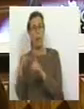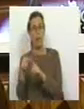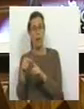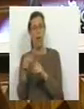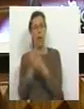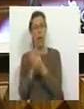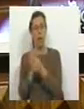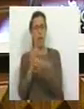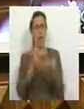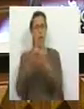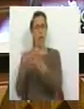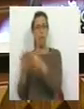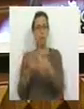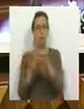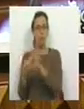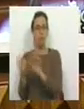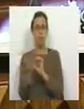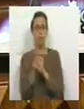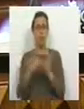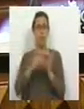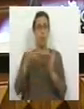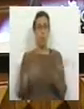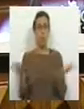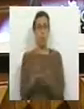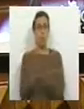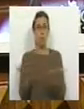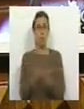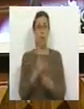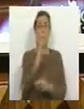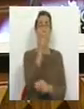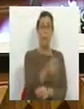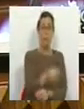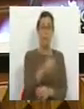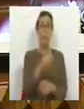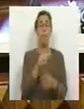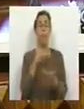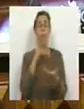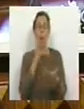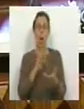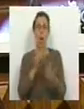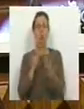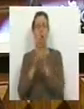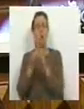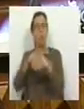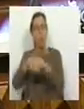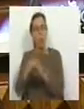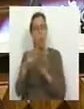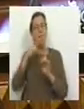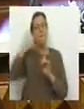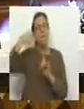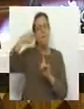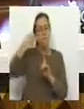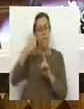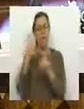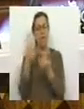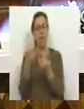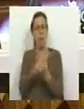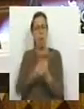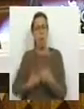no sentido de articular a concretização do protocolo realizado com a RTP para o depósito de todo o arquivo fílmico